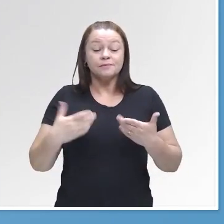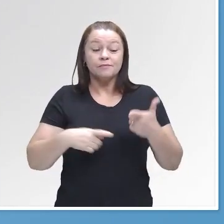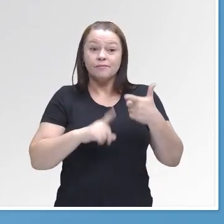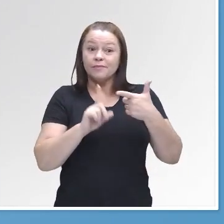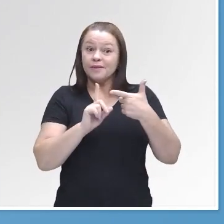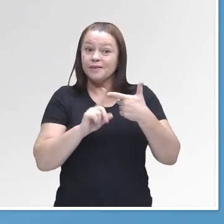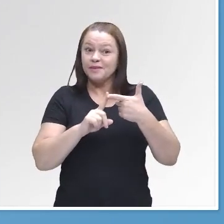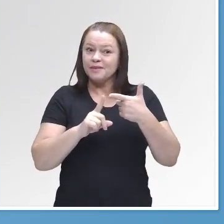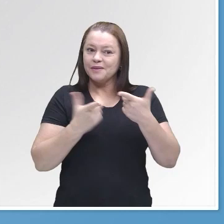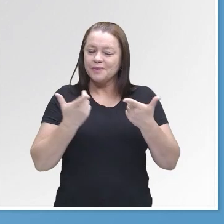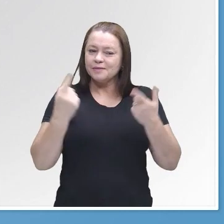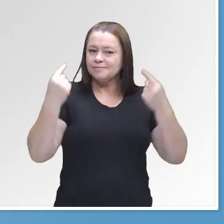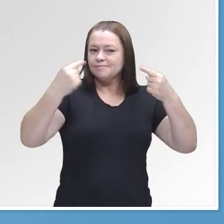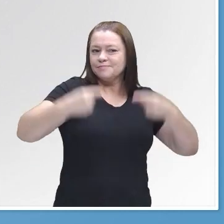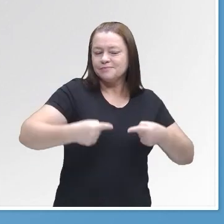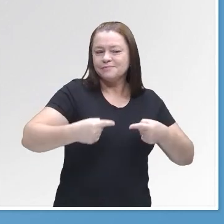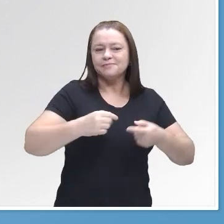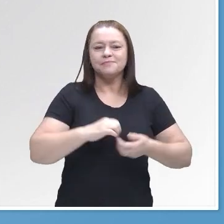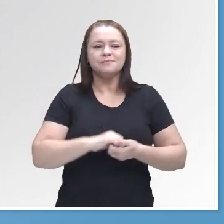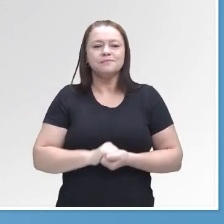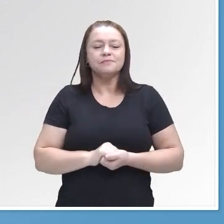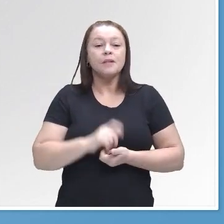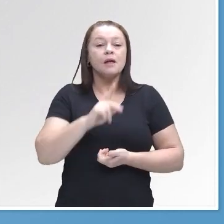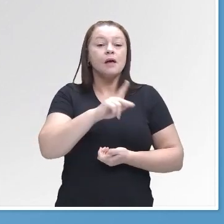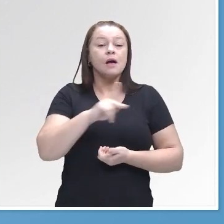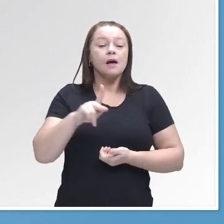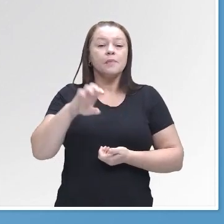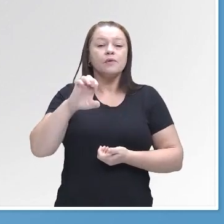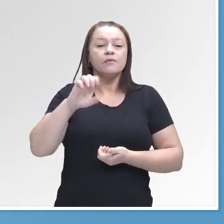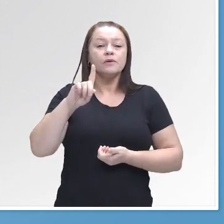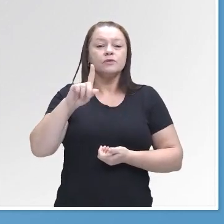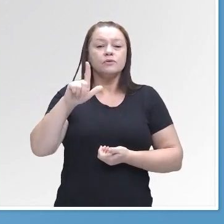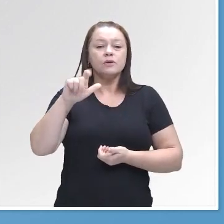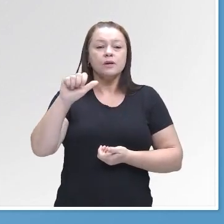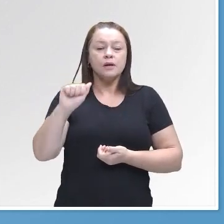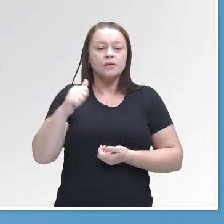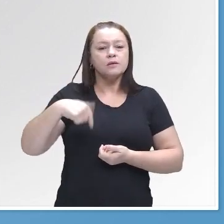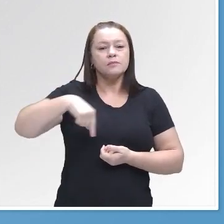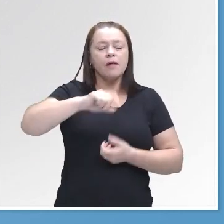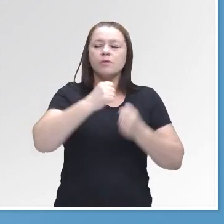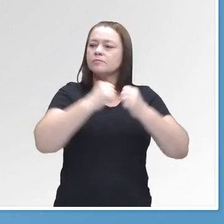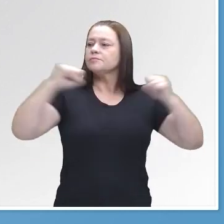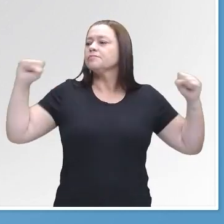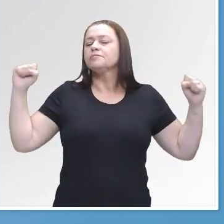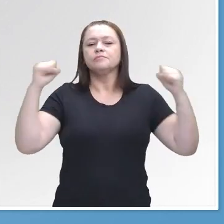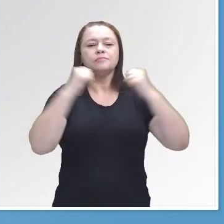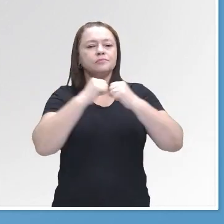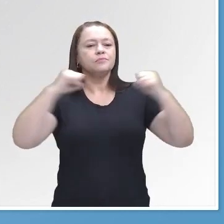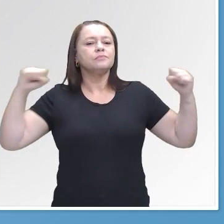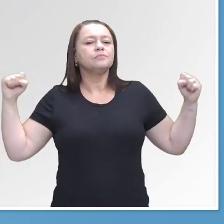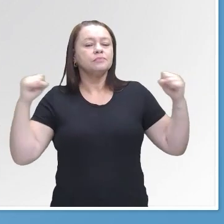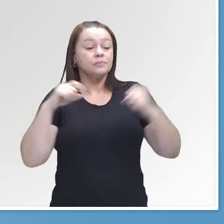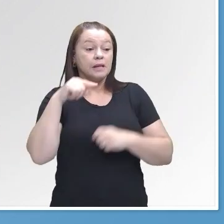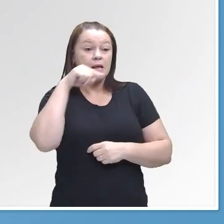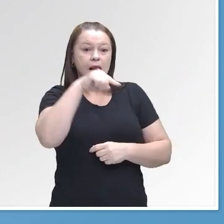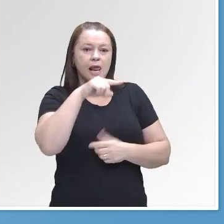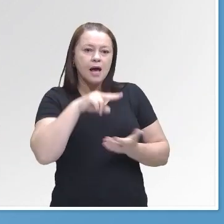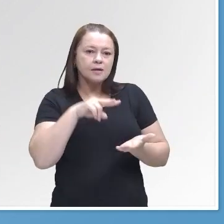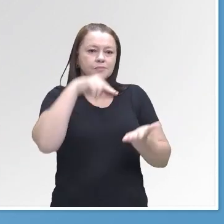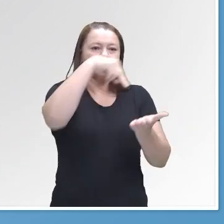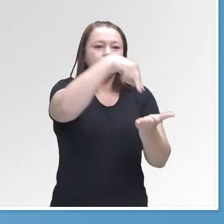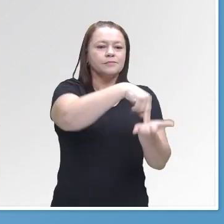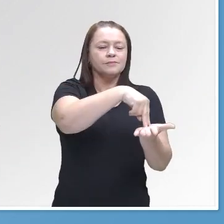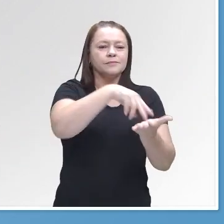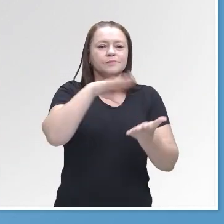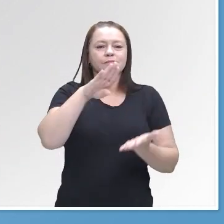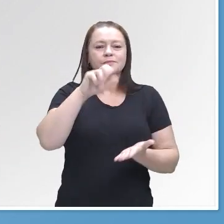Desafio 2. A professora Edla foi à academia de ginástica. Lá, ela subiu